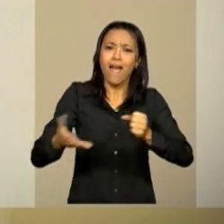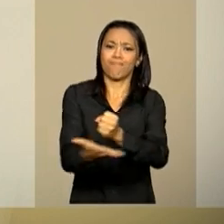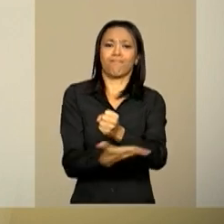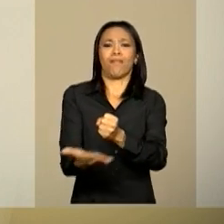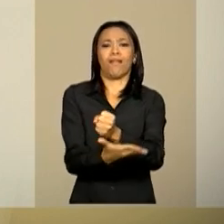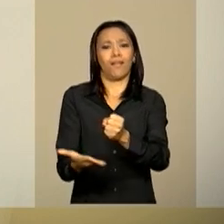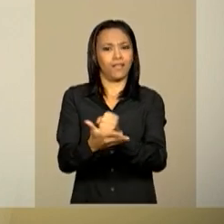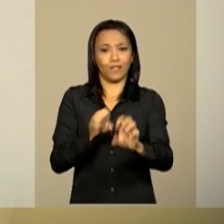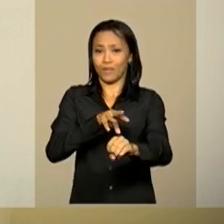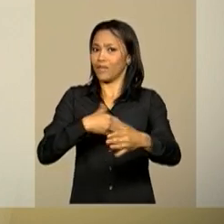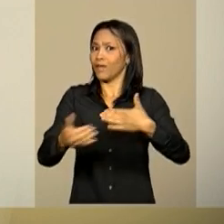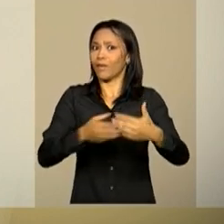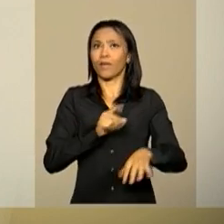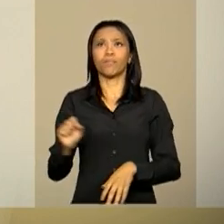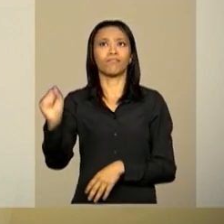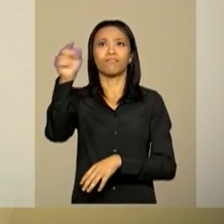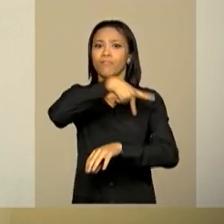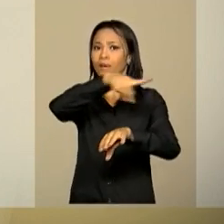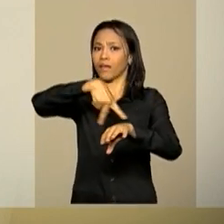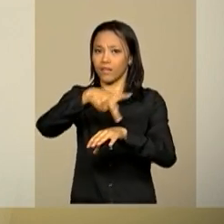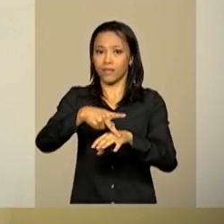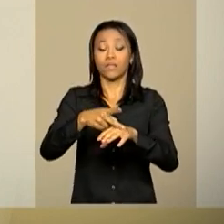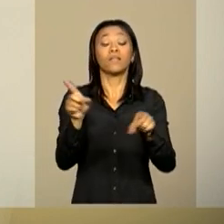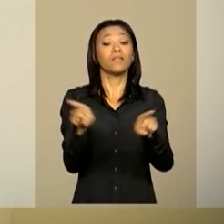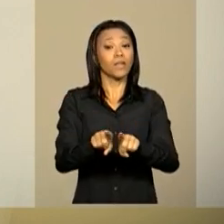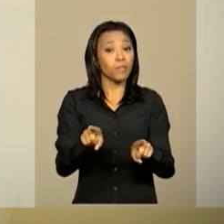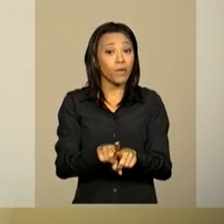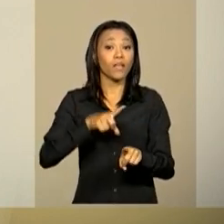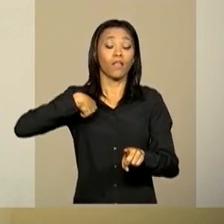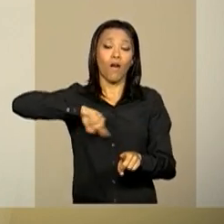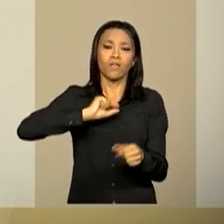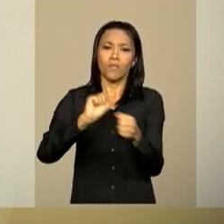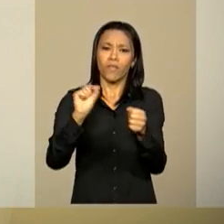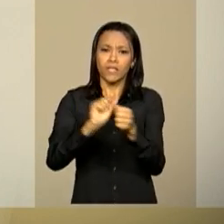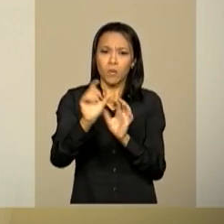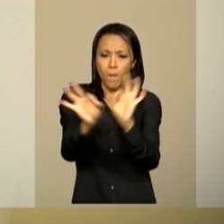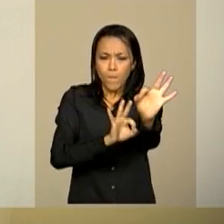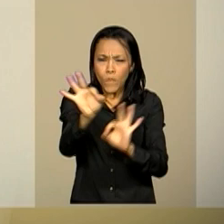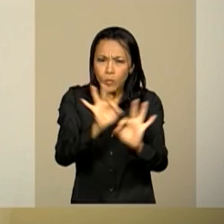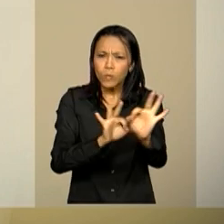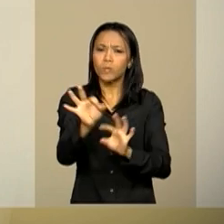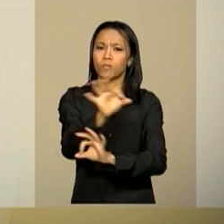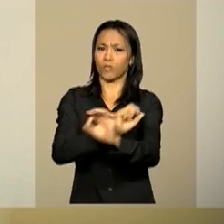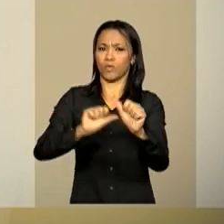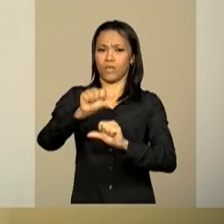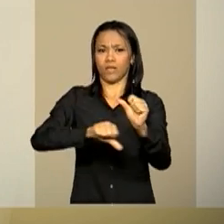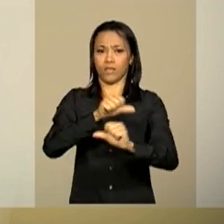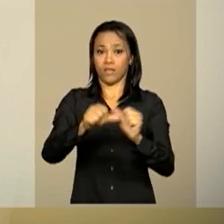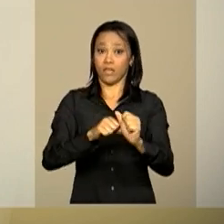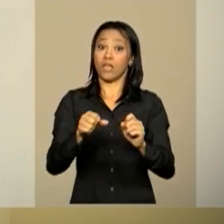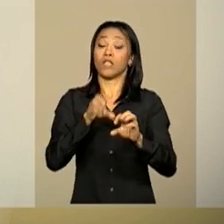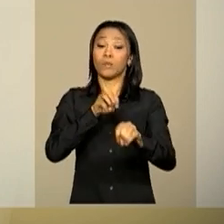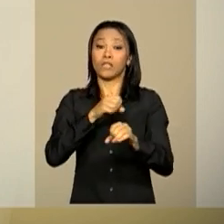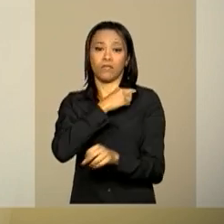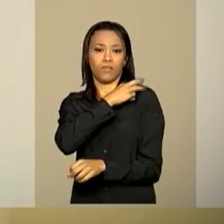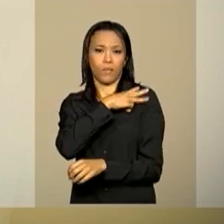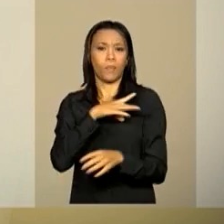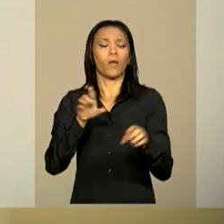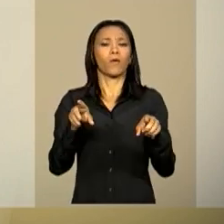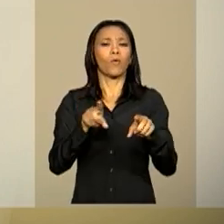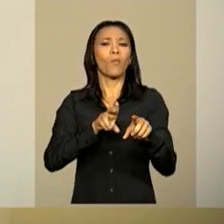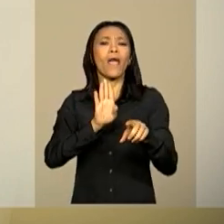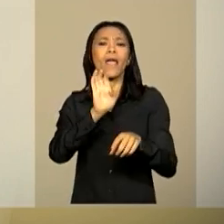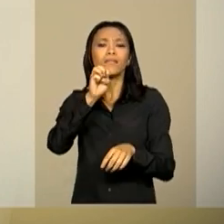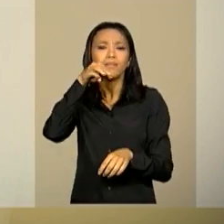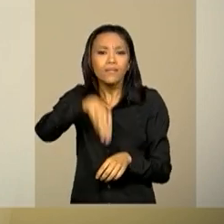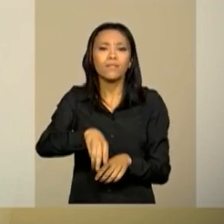educação em qualquer país ao mesmo tempo estamos reformulando o ensino médio Com base no ENEM o nosso Exame Nacional do